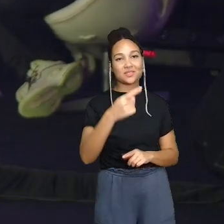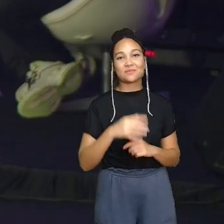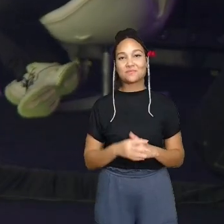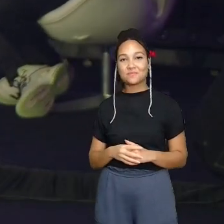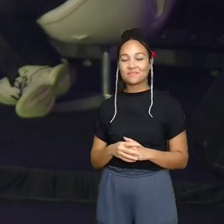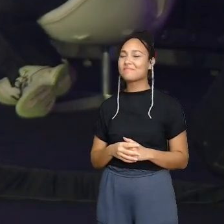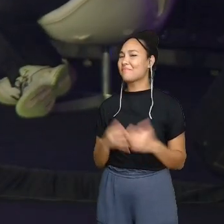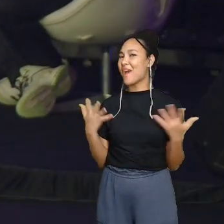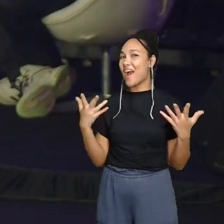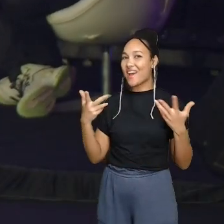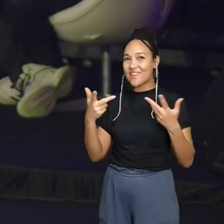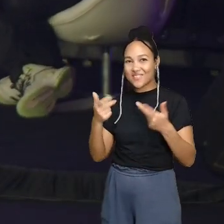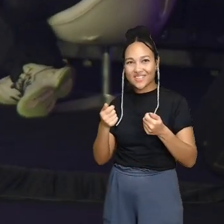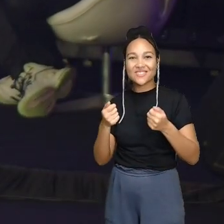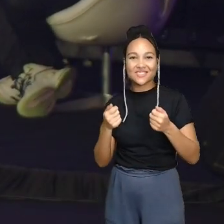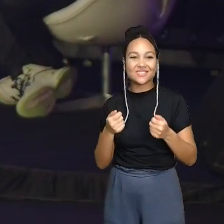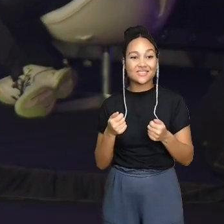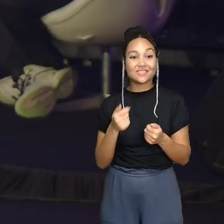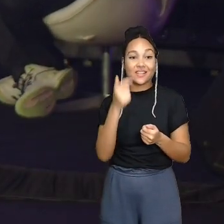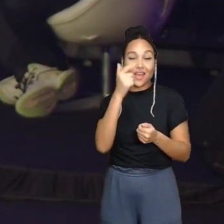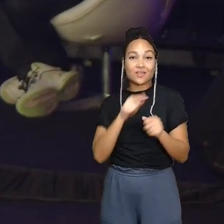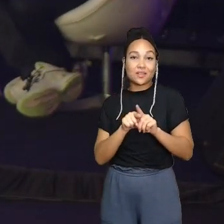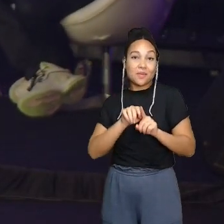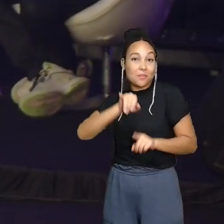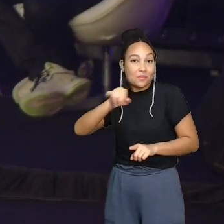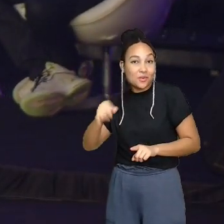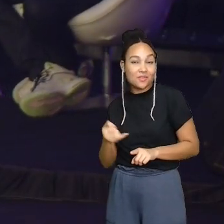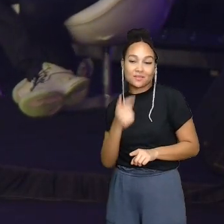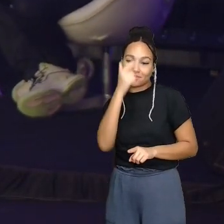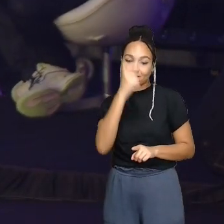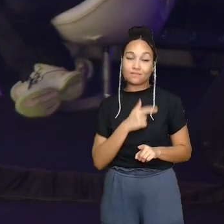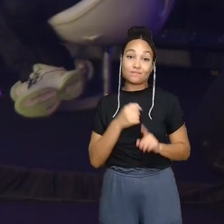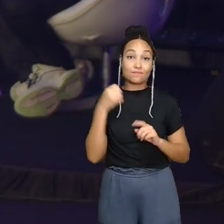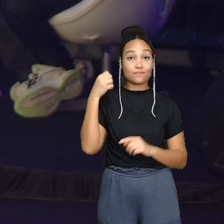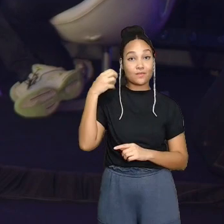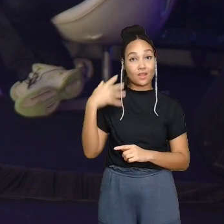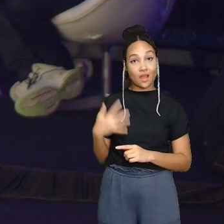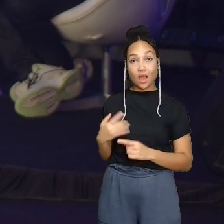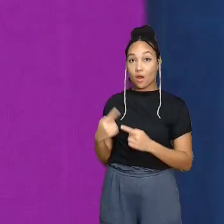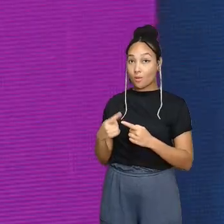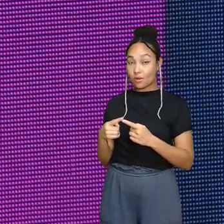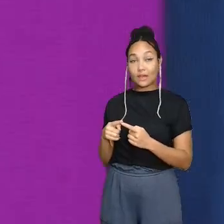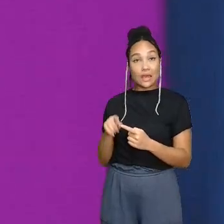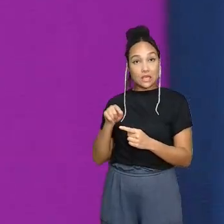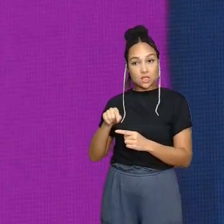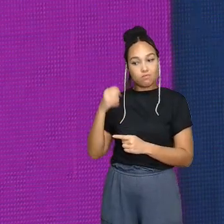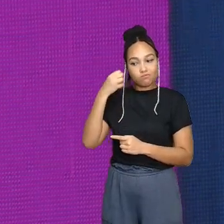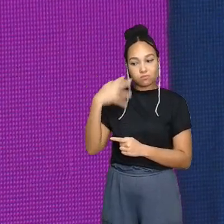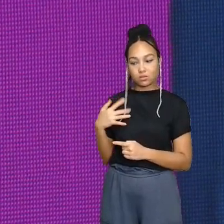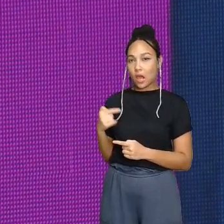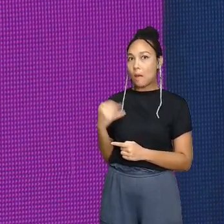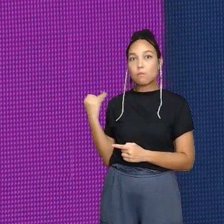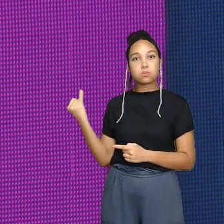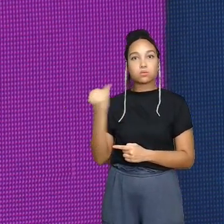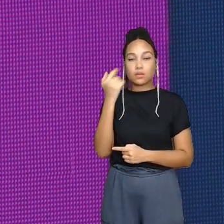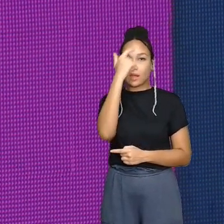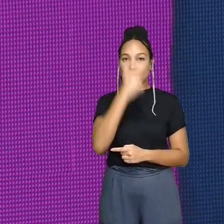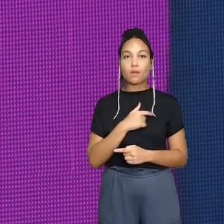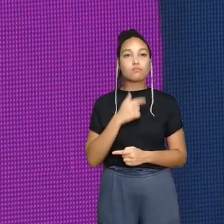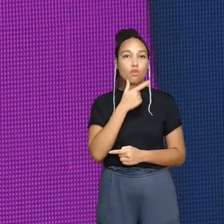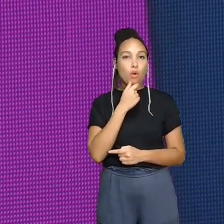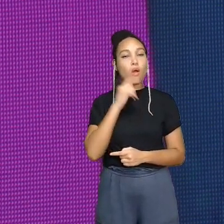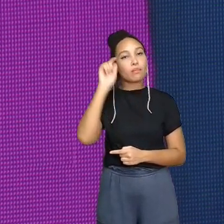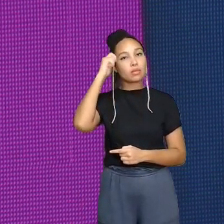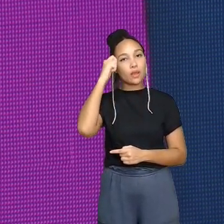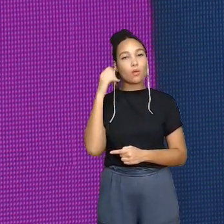Maravilhoso. E eu aqui, aproveitando para fazer também a minha audiodescrição, que acho uma prática essencial. Sou um homem negro, de 40 anos,